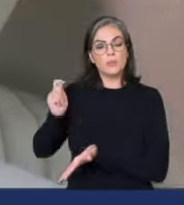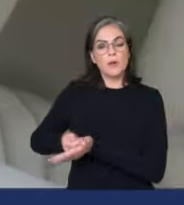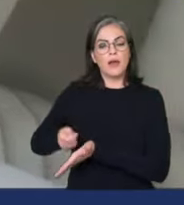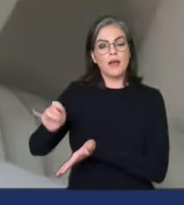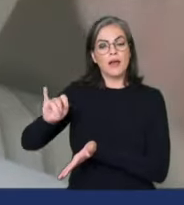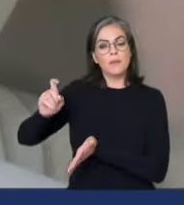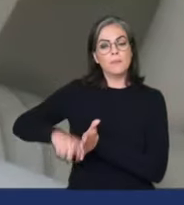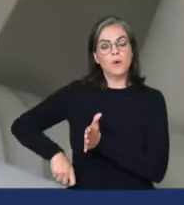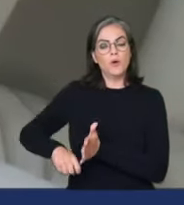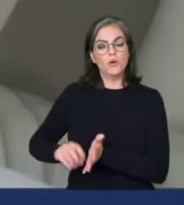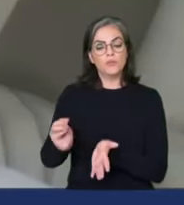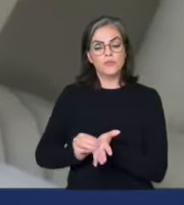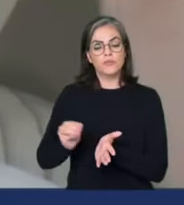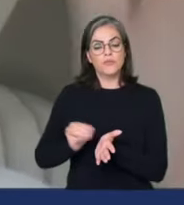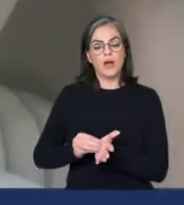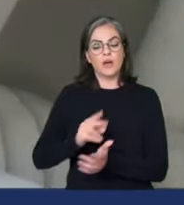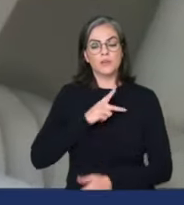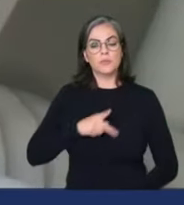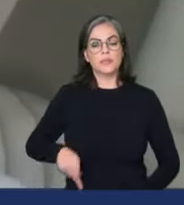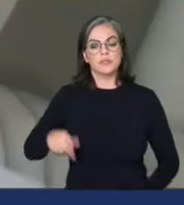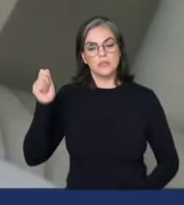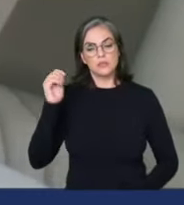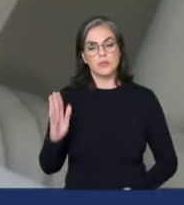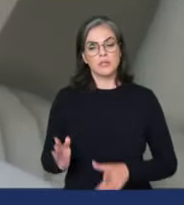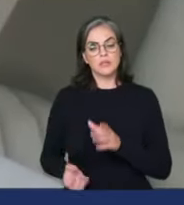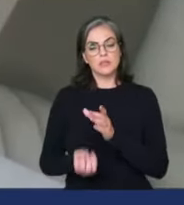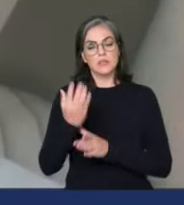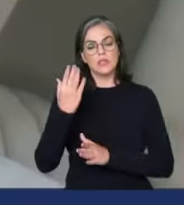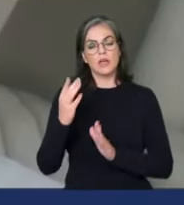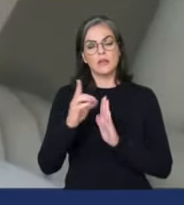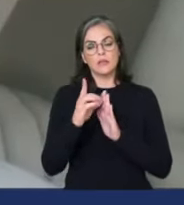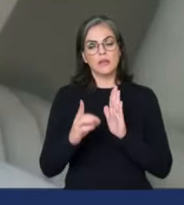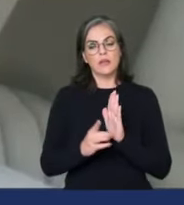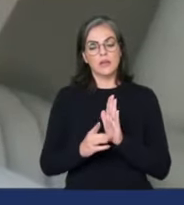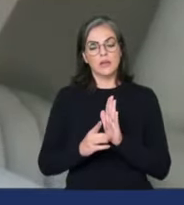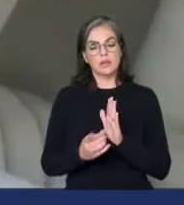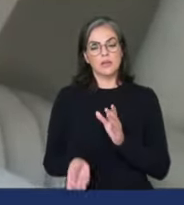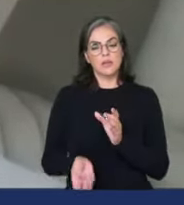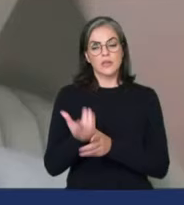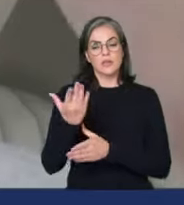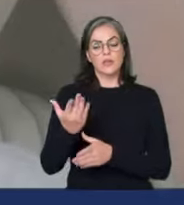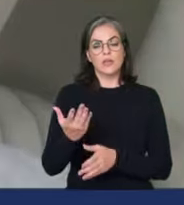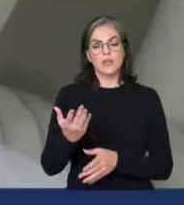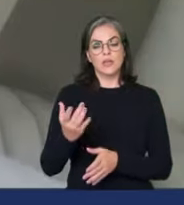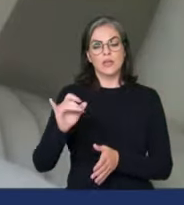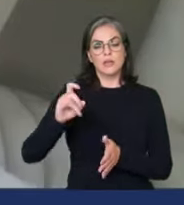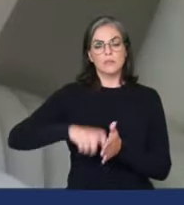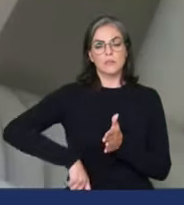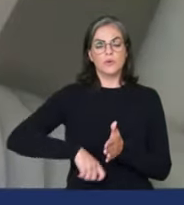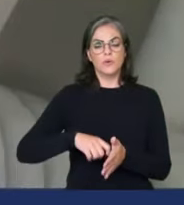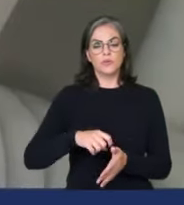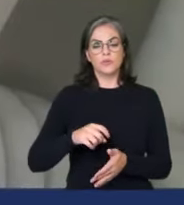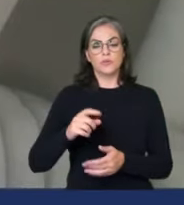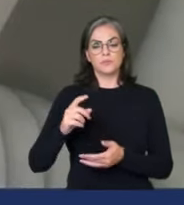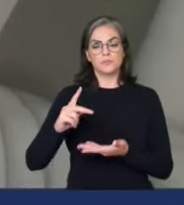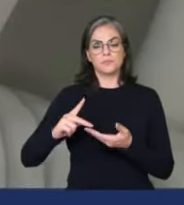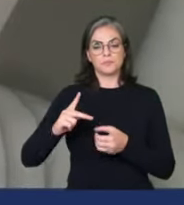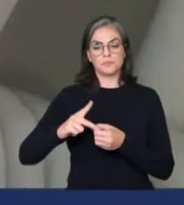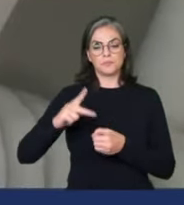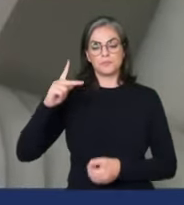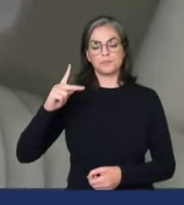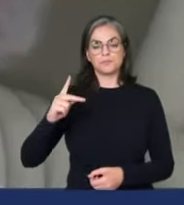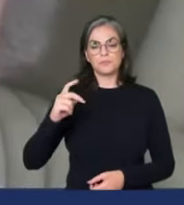um decreto do presidente da República tributando a exportação do petróleo bruto. Se cobrar 30%, vai